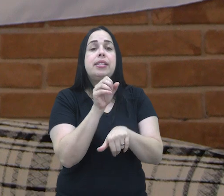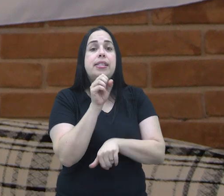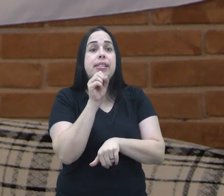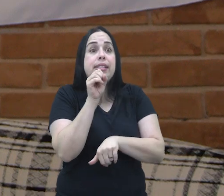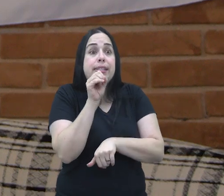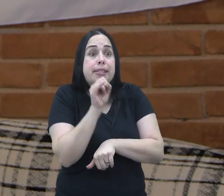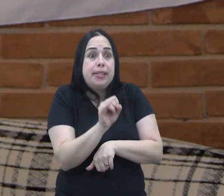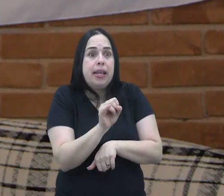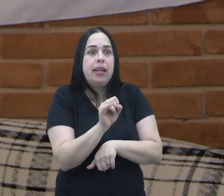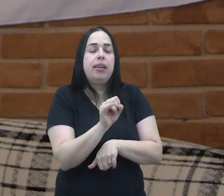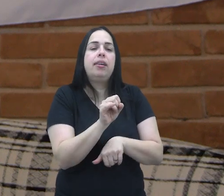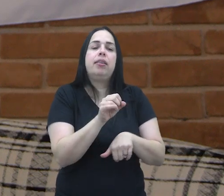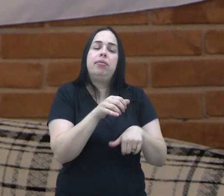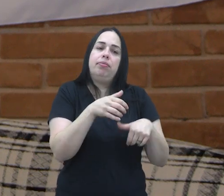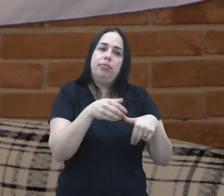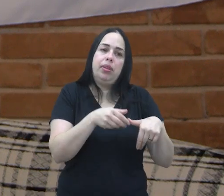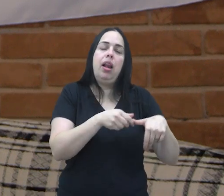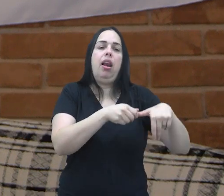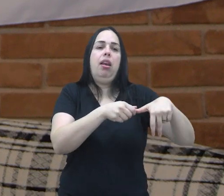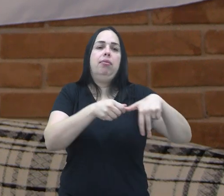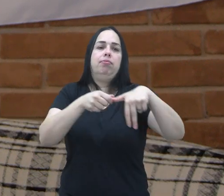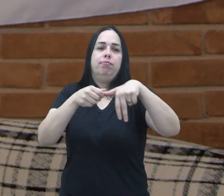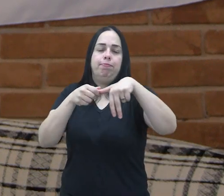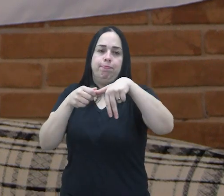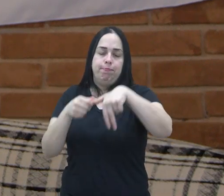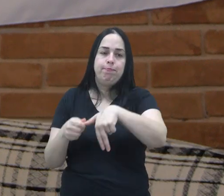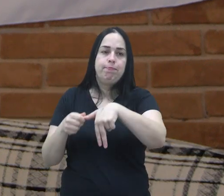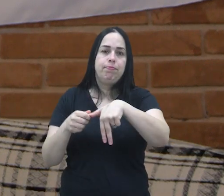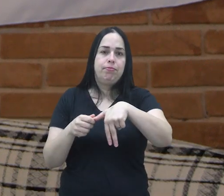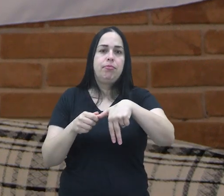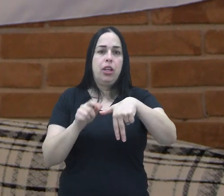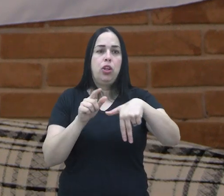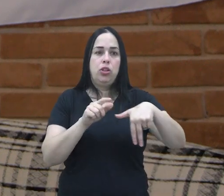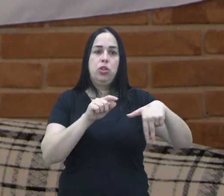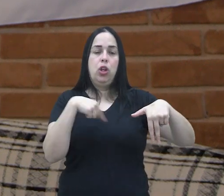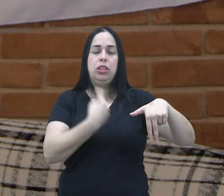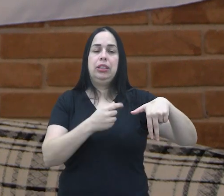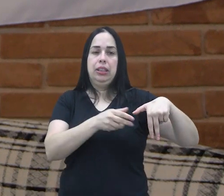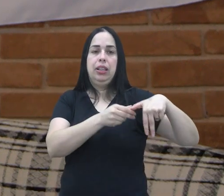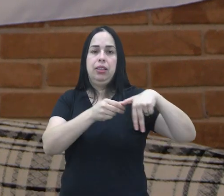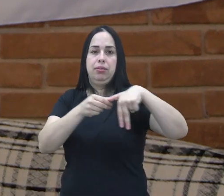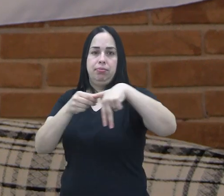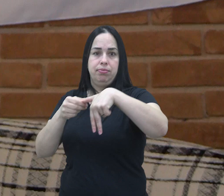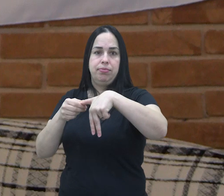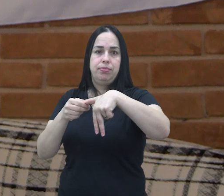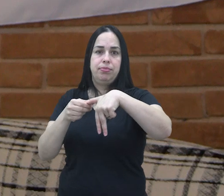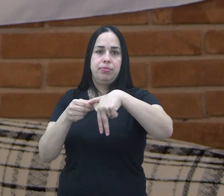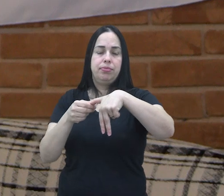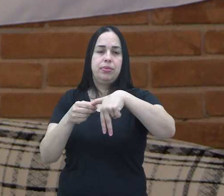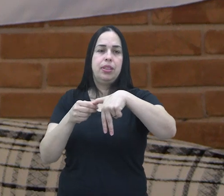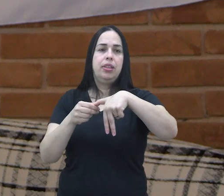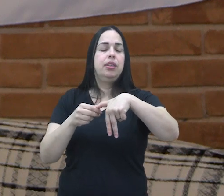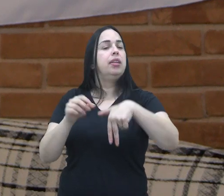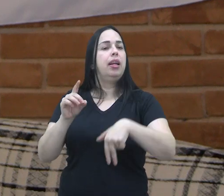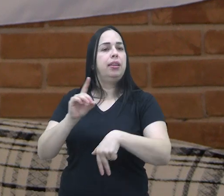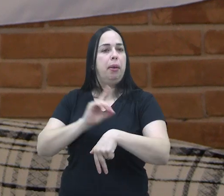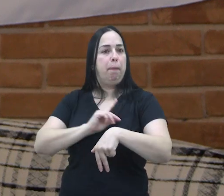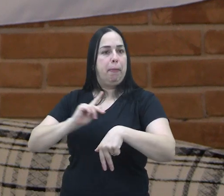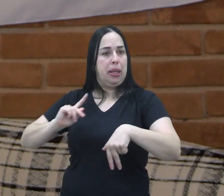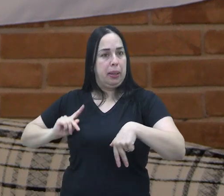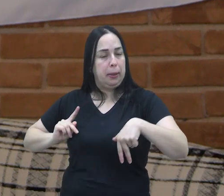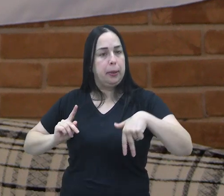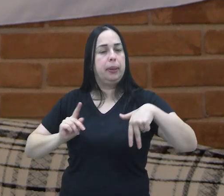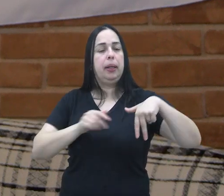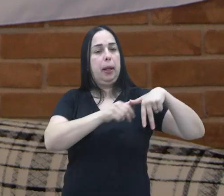e aí, se for o caso de encaminhamentos, tal, a gente faz aqui, né? Através da